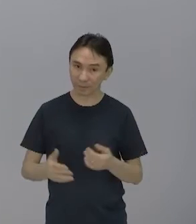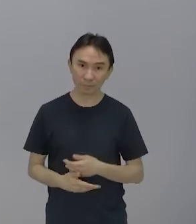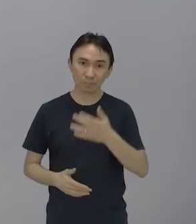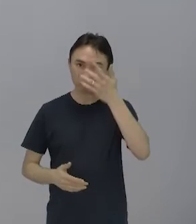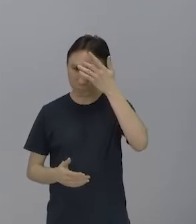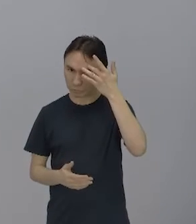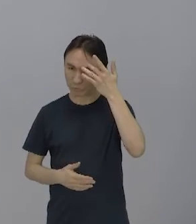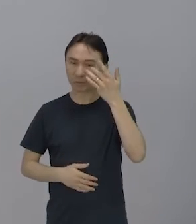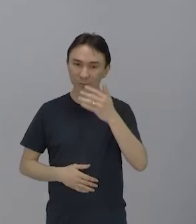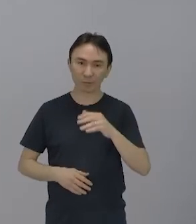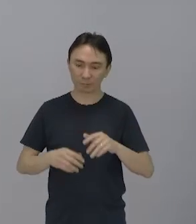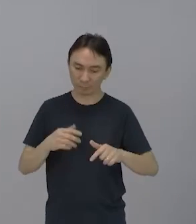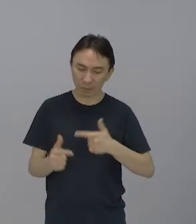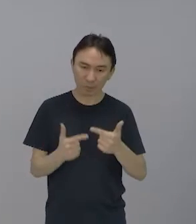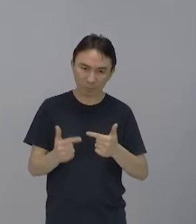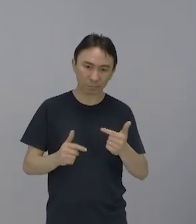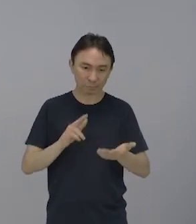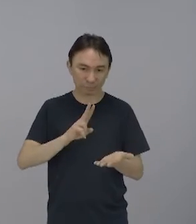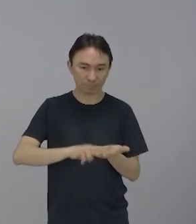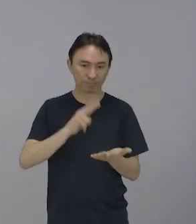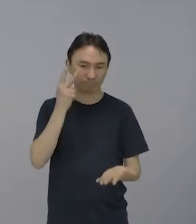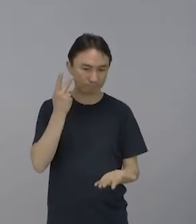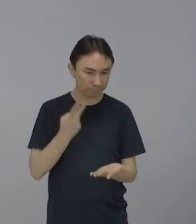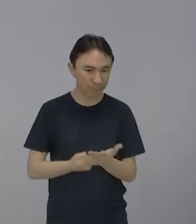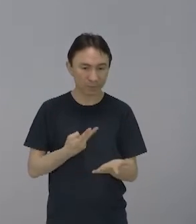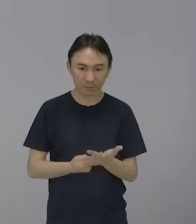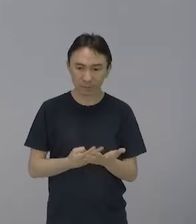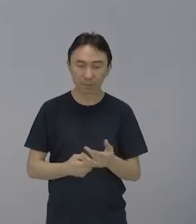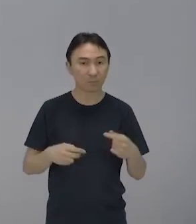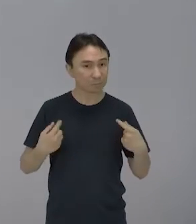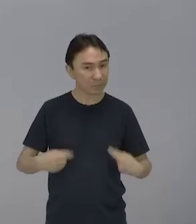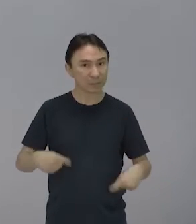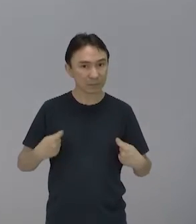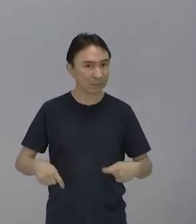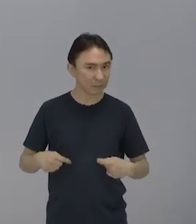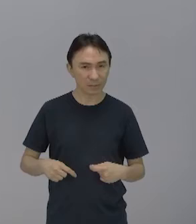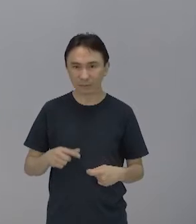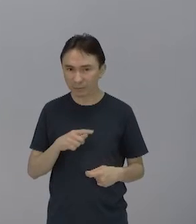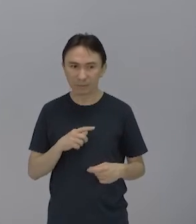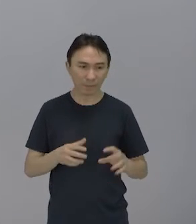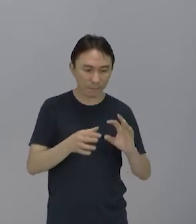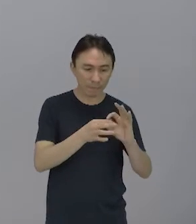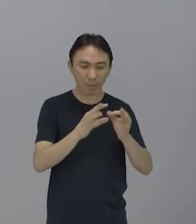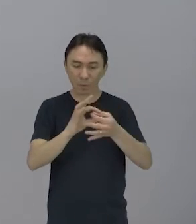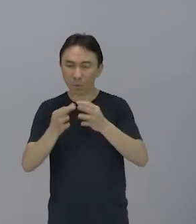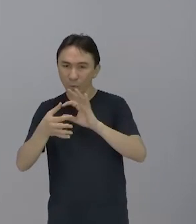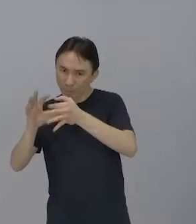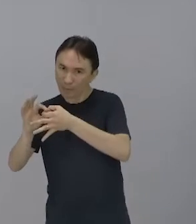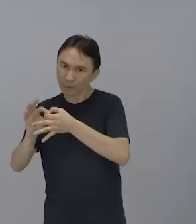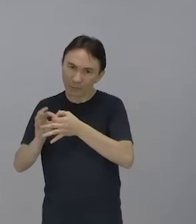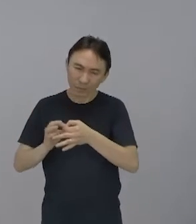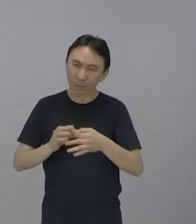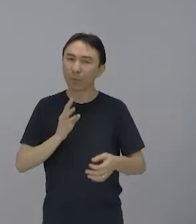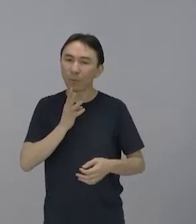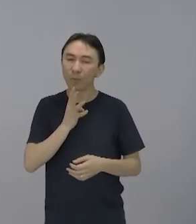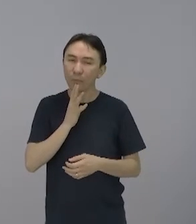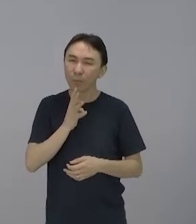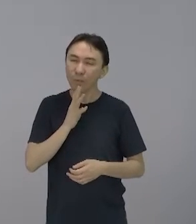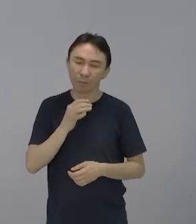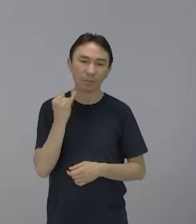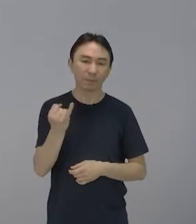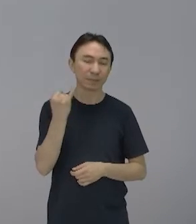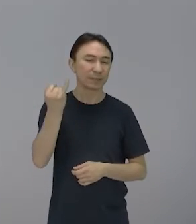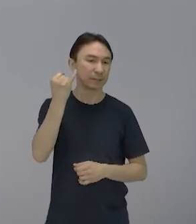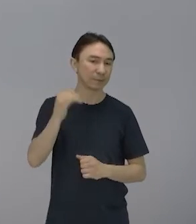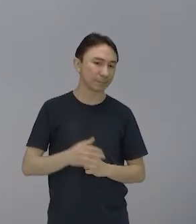então saber também todo o contexto, né, Marita, para fazer essa tradução. Tá? Então, tem uma pergunta que eu queria saber você, que você